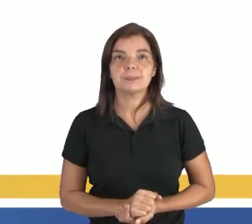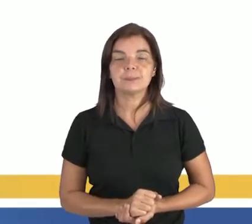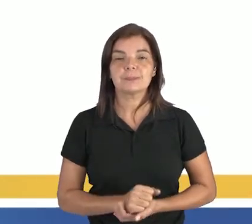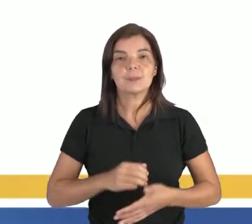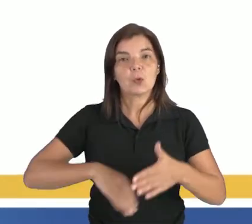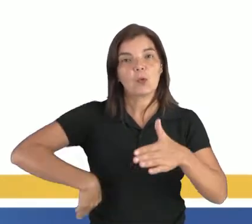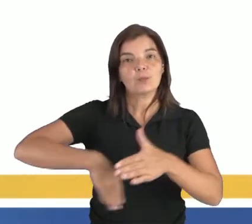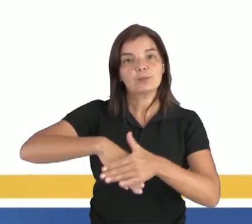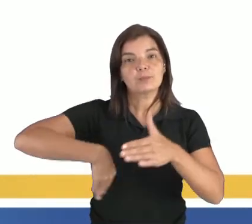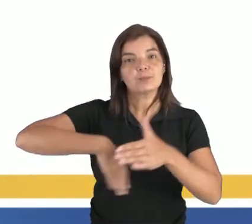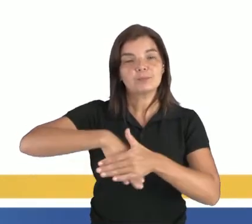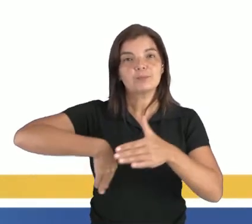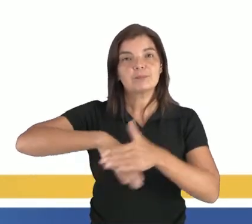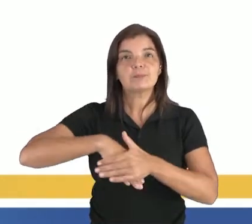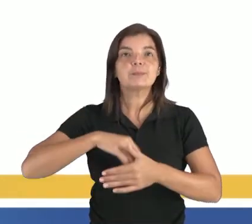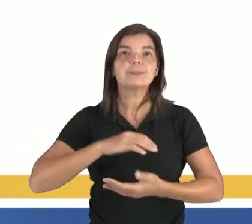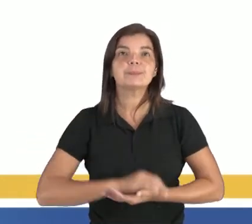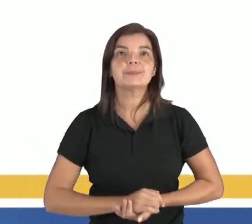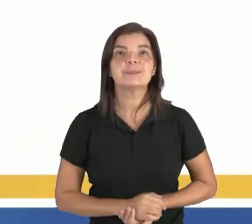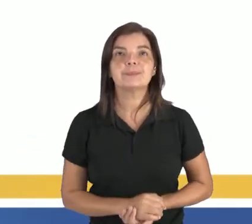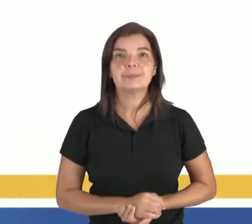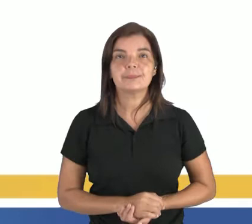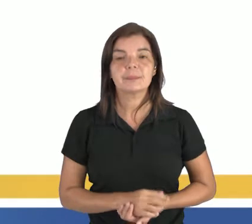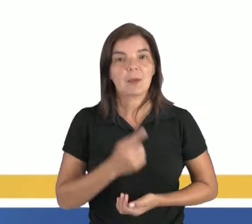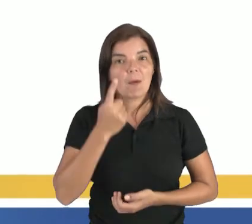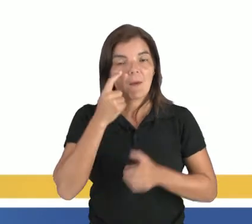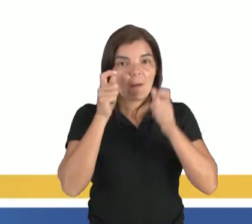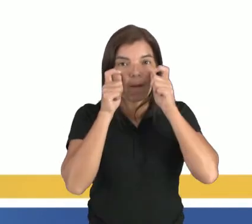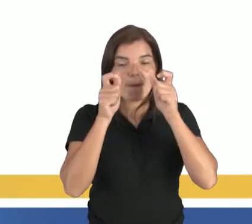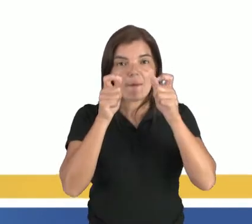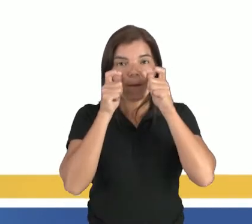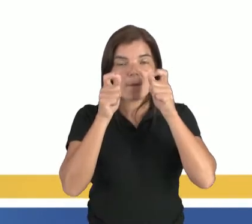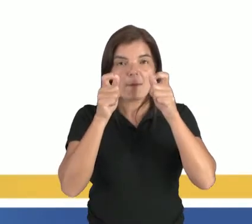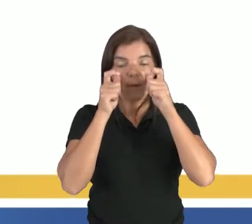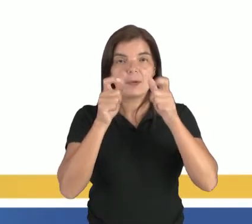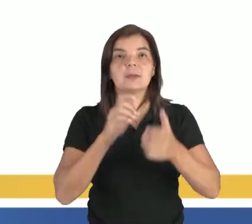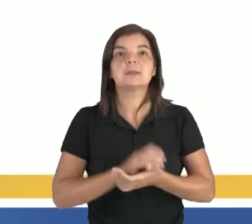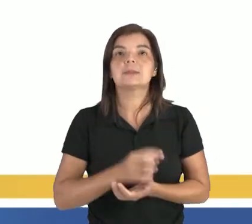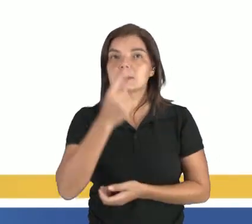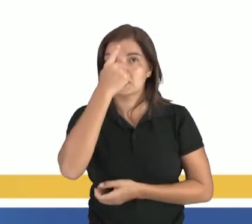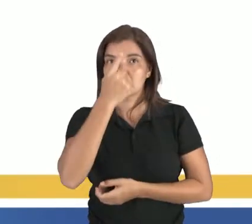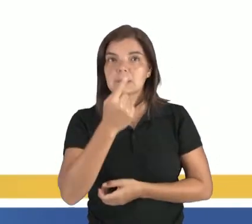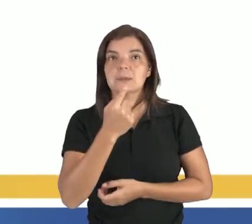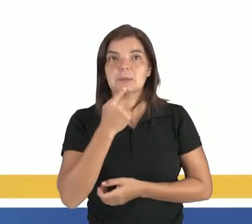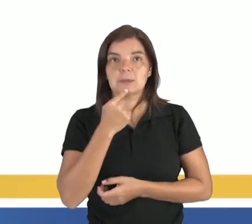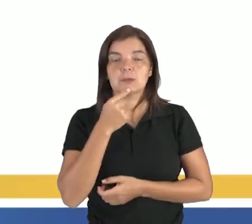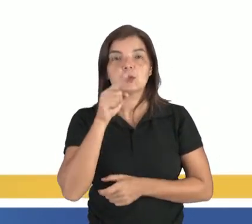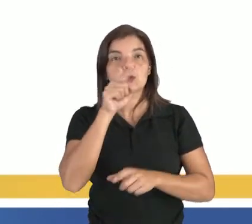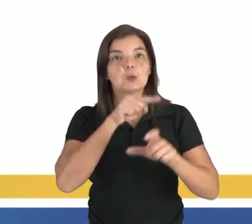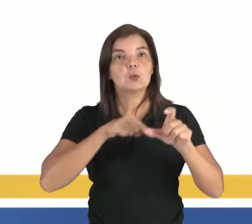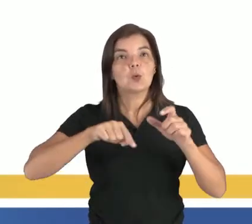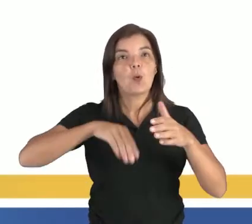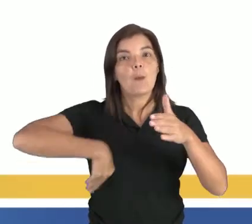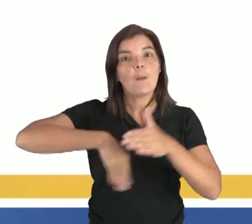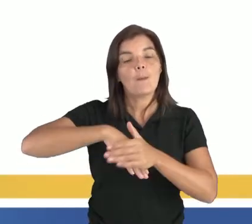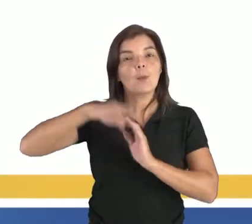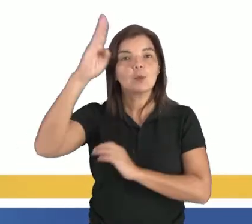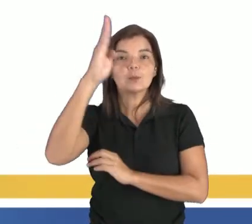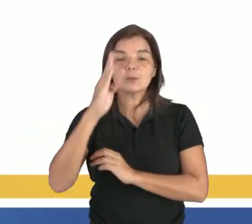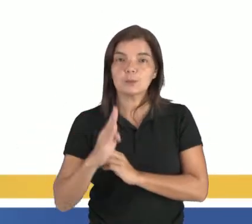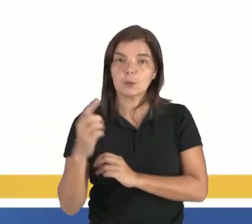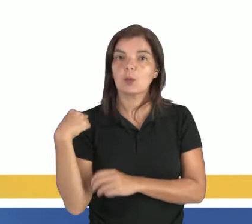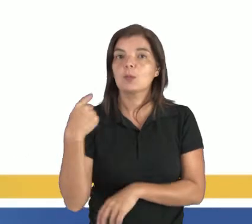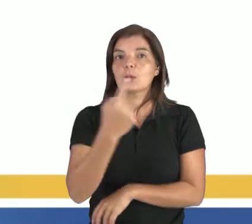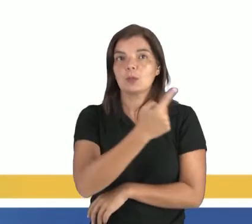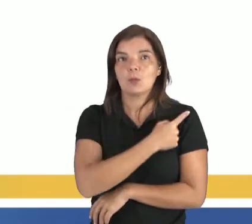que é o jogador de futebol. Agora uma atençãozinha nessa figura. Essa bolinha indica o futebol brasileiro, o